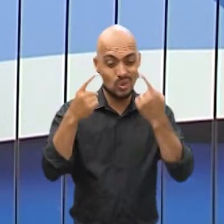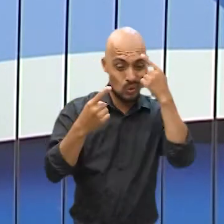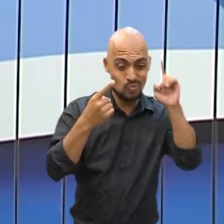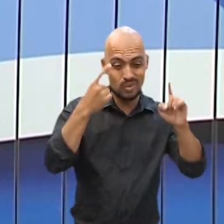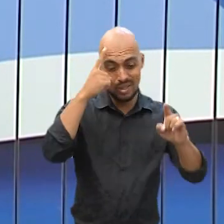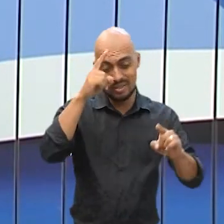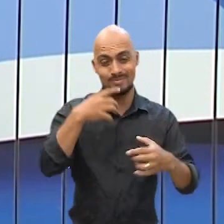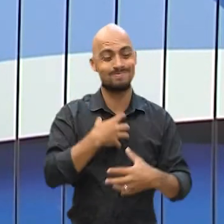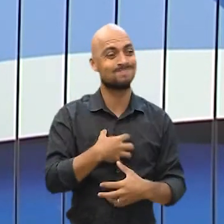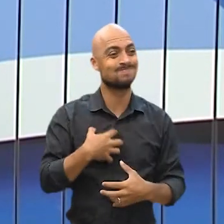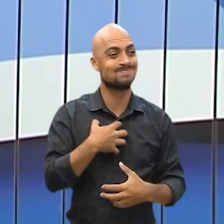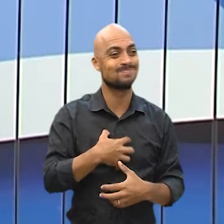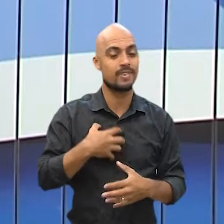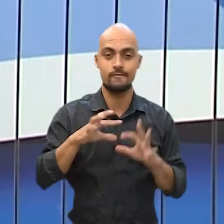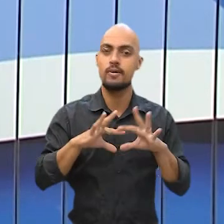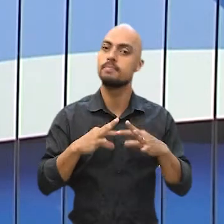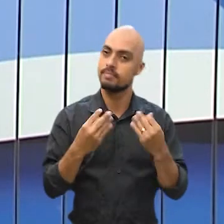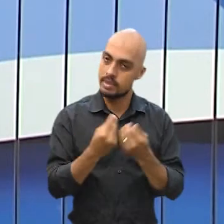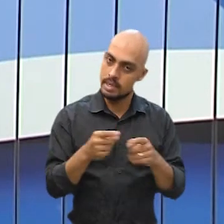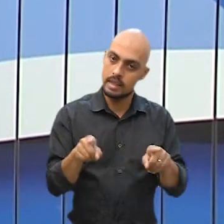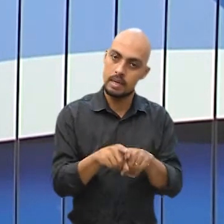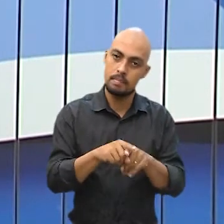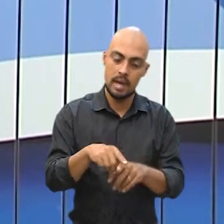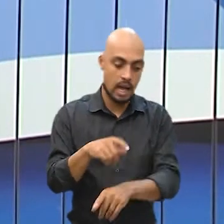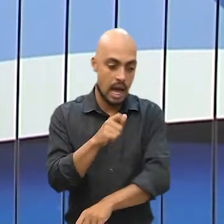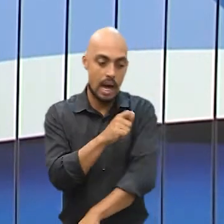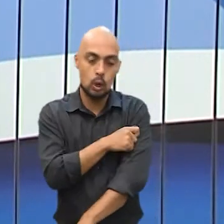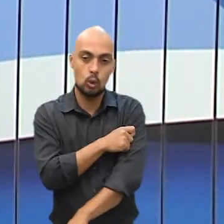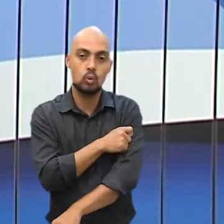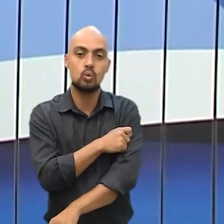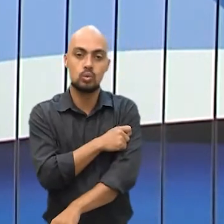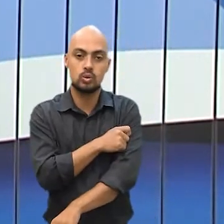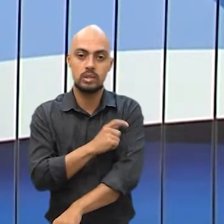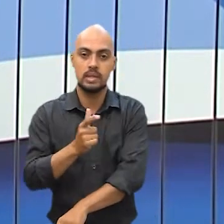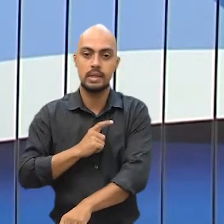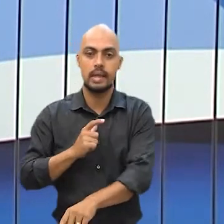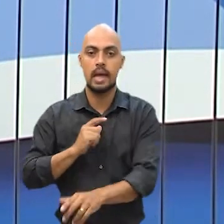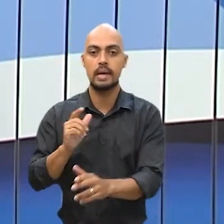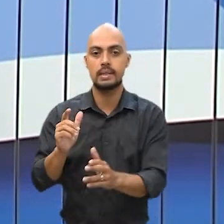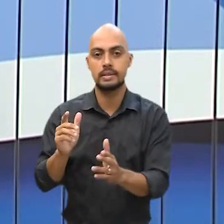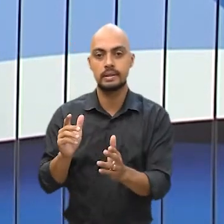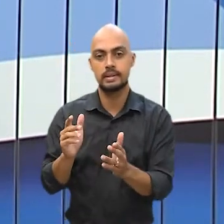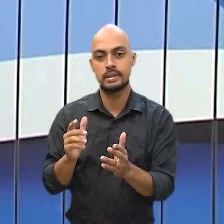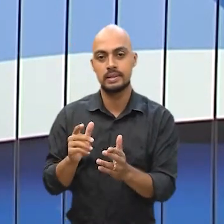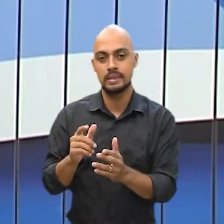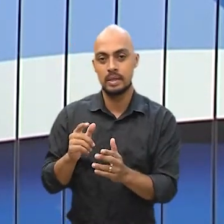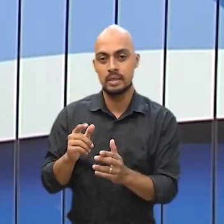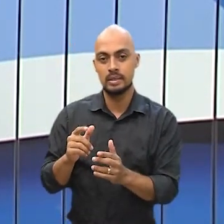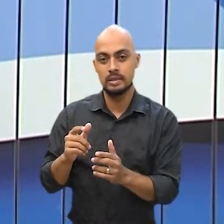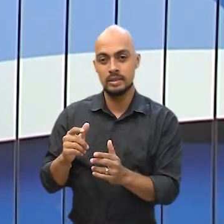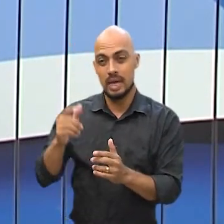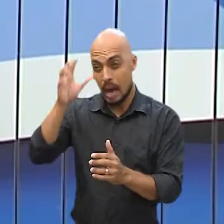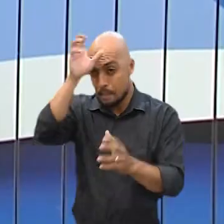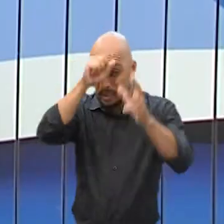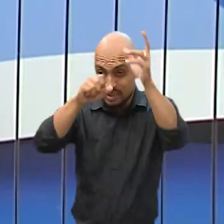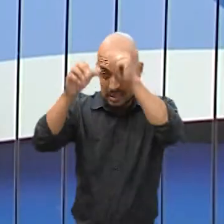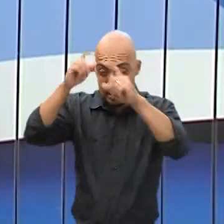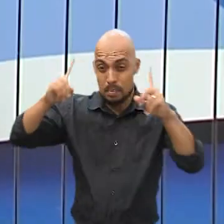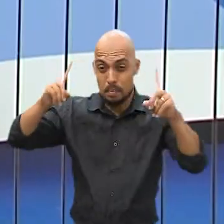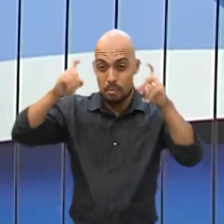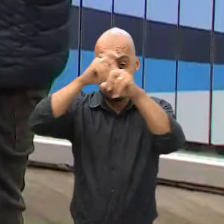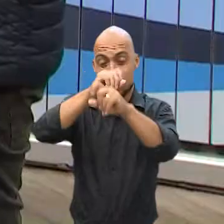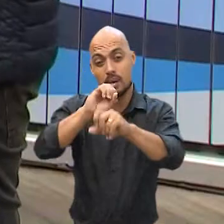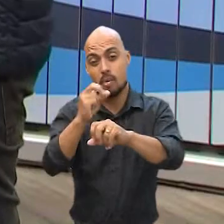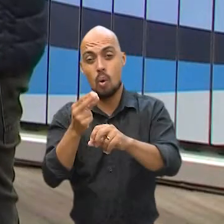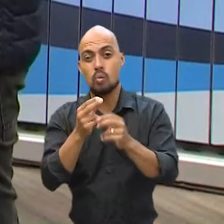mais angustiante para famílias de alunos que apresentam transtornos de aprendizagem ou linguagem.